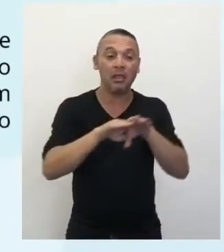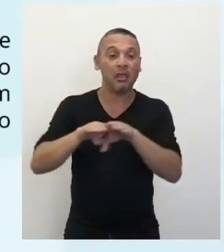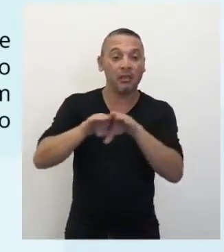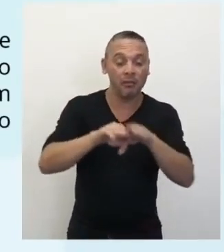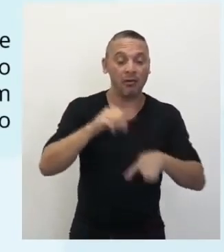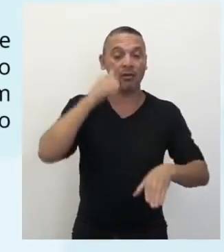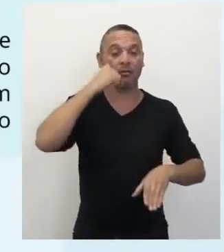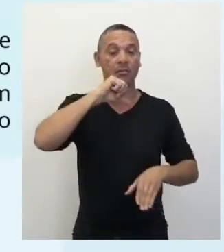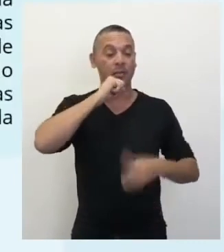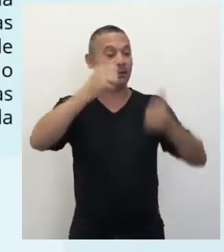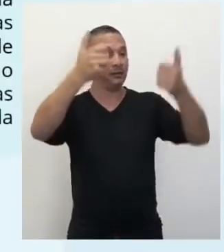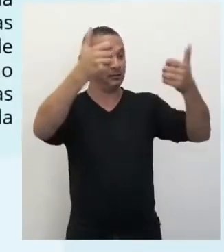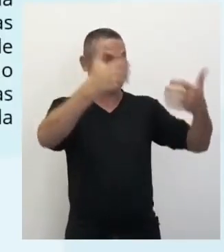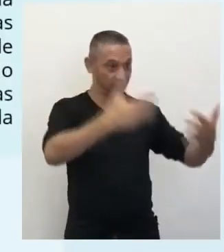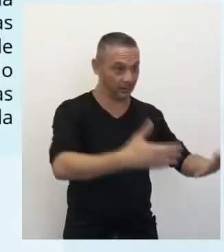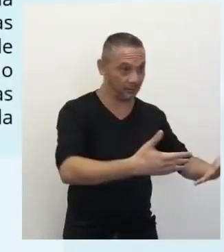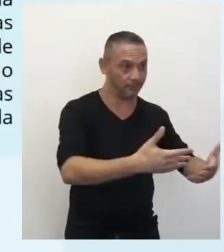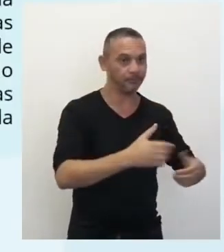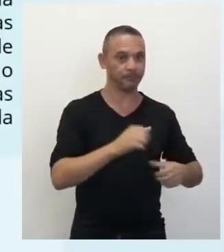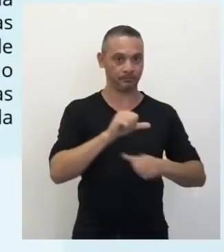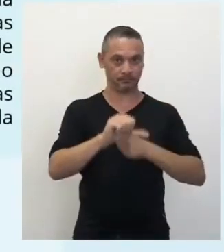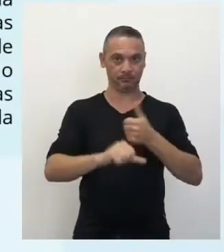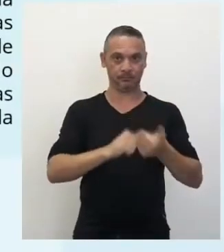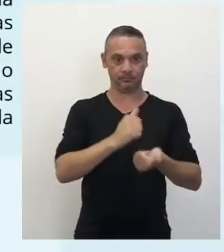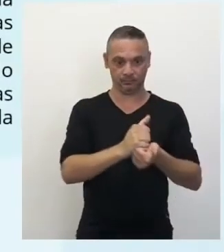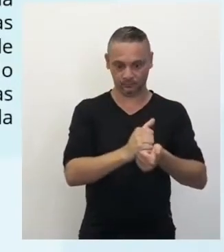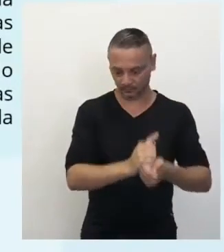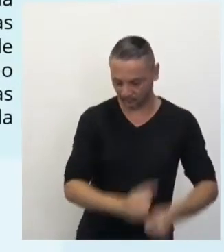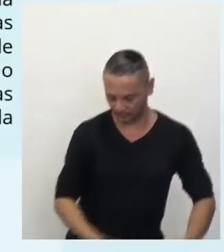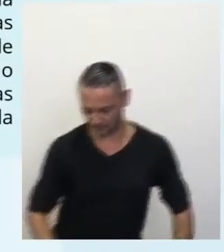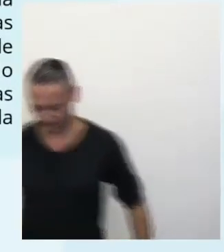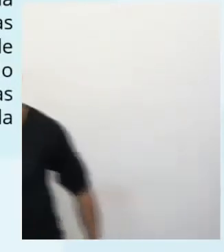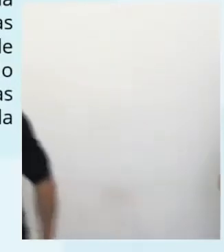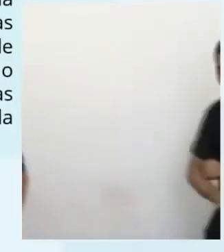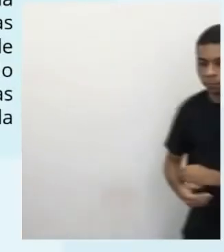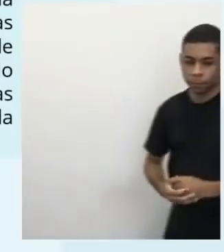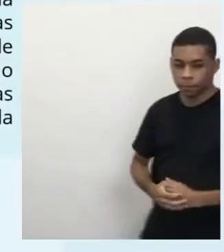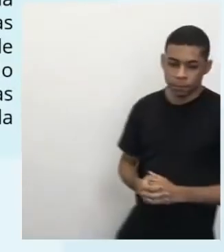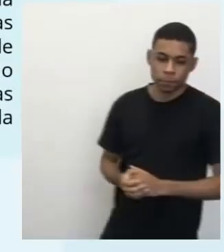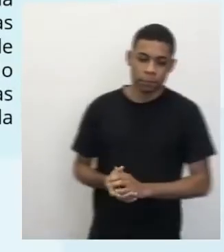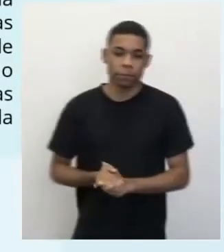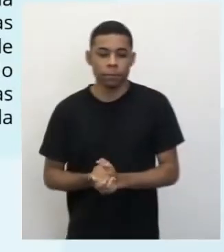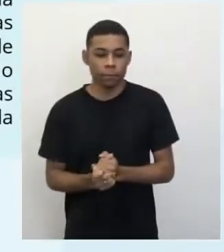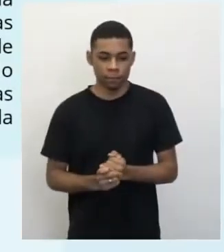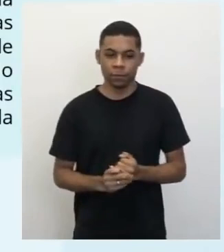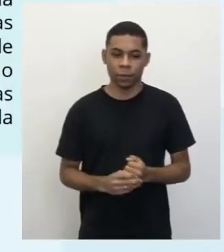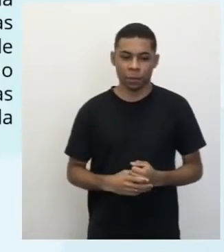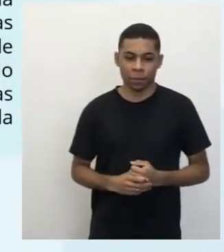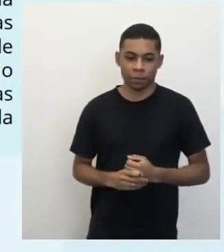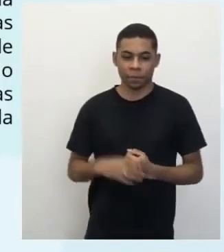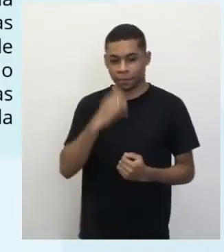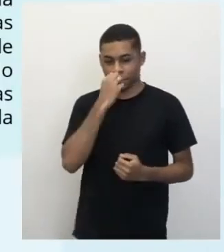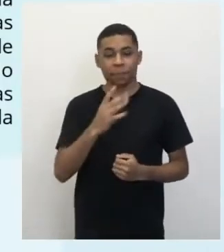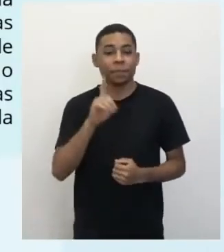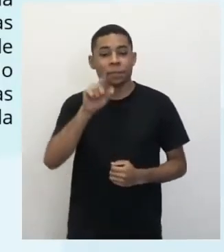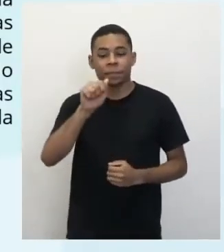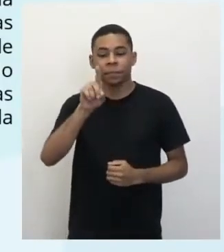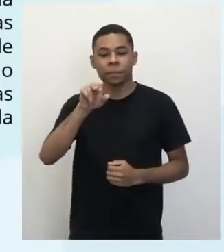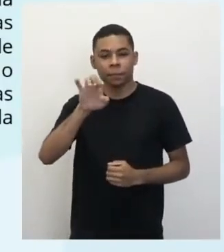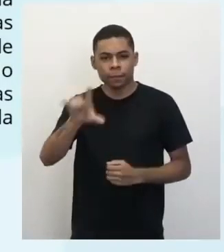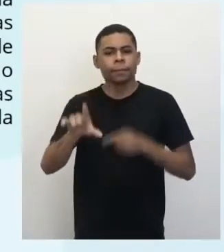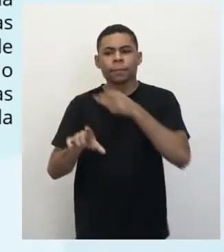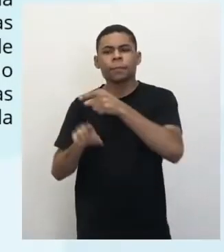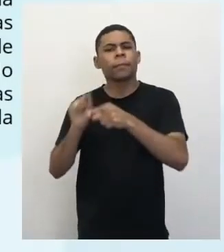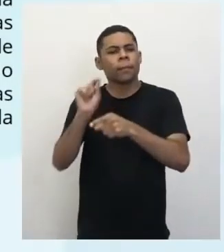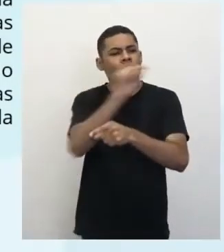mãe ao jornal. Os comentários dos internautas para Adriel são emocionantes. Que outras